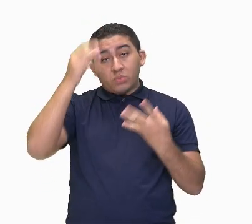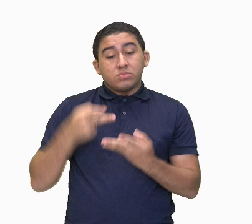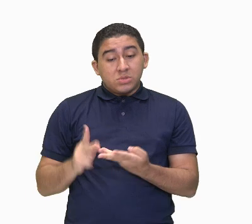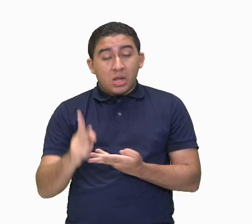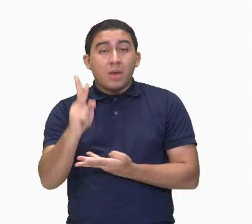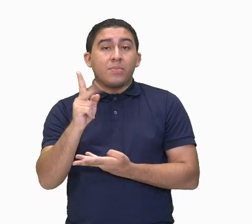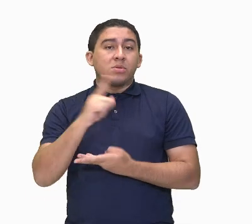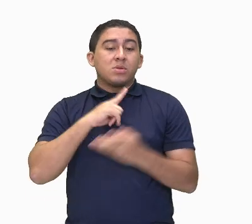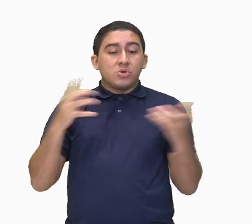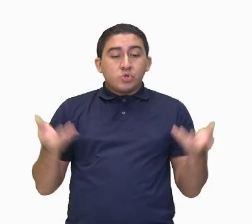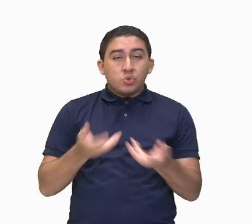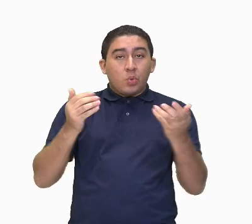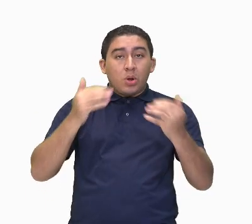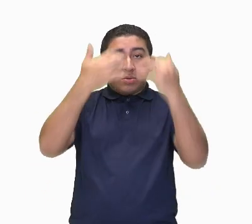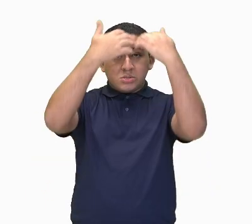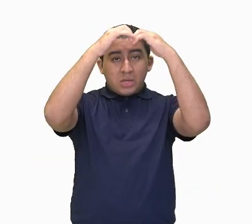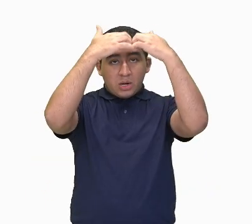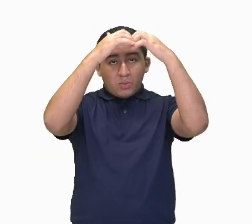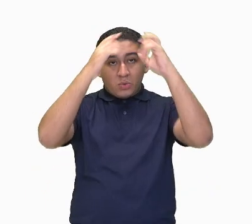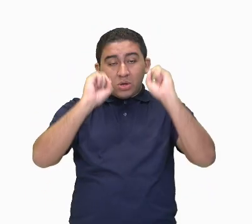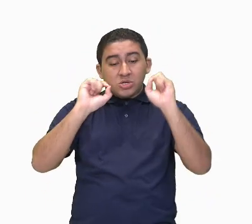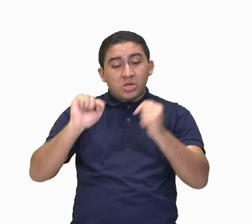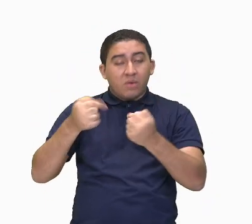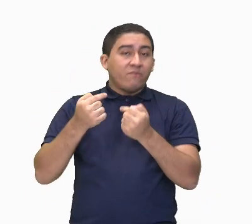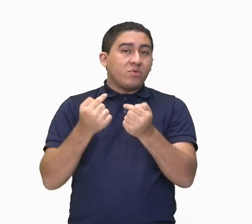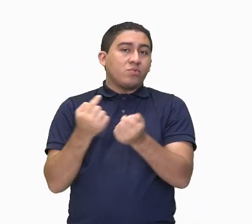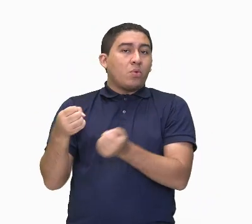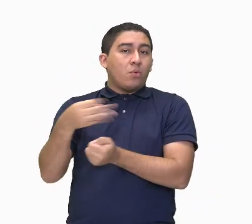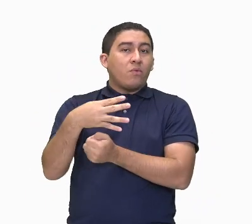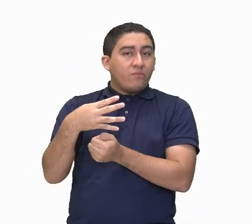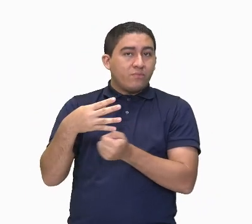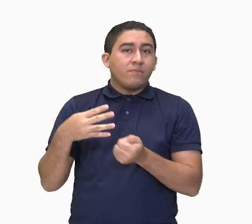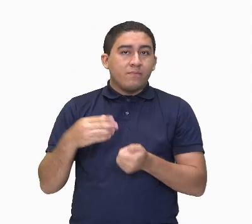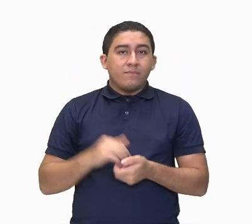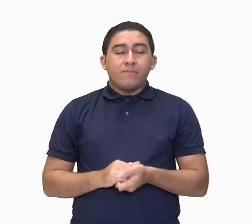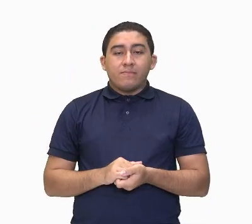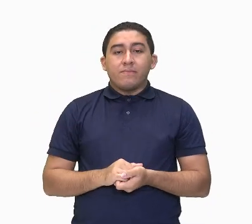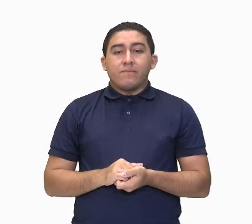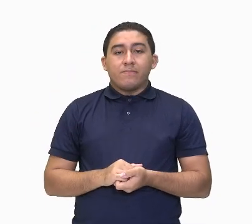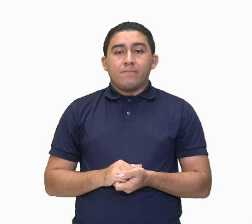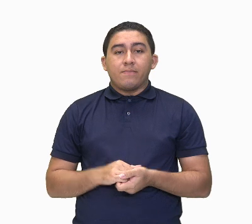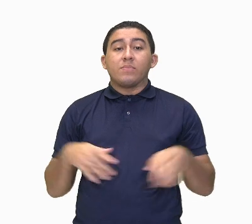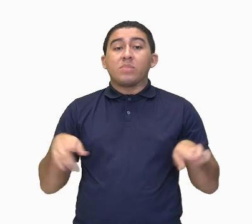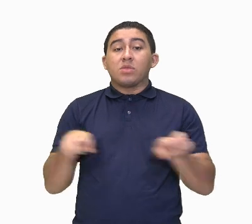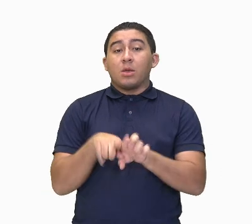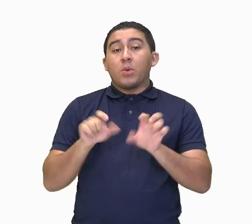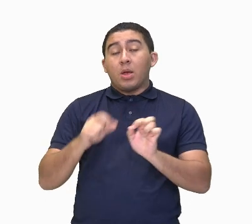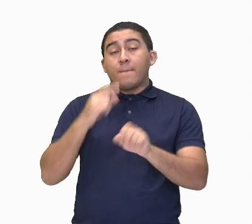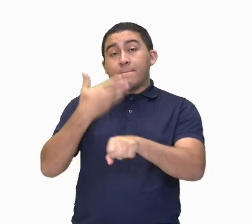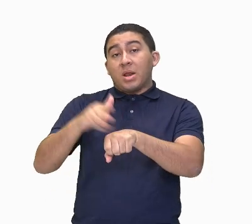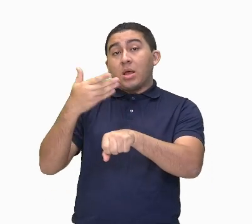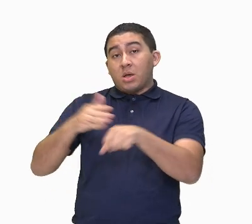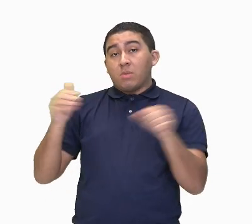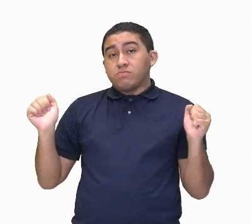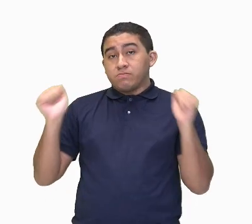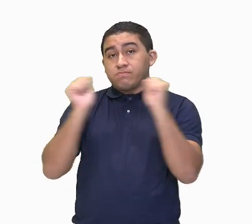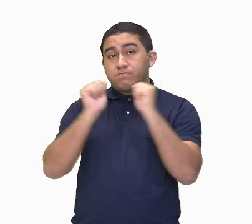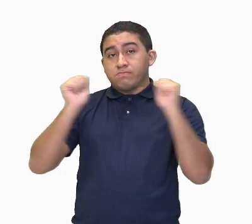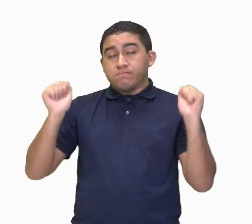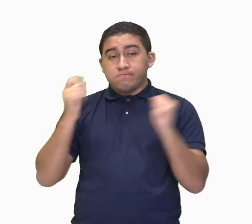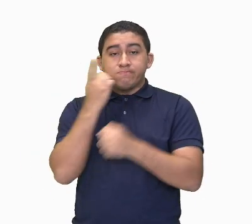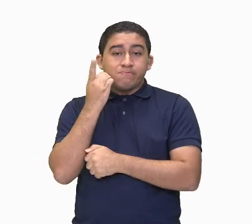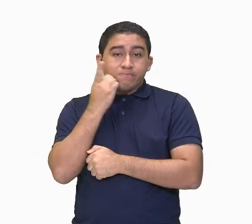para estimular o nosso cérebro com desafios e novidades, certo? Fazer exercícios físicos, olha aí.